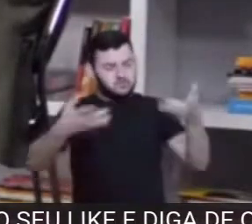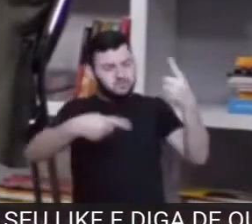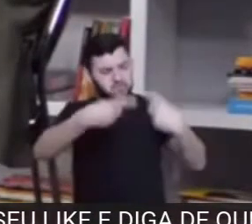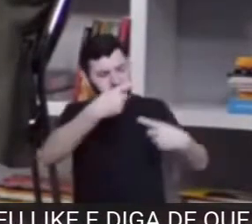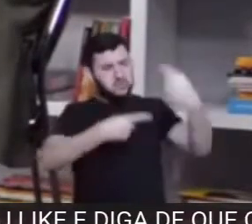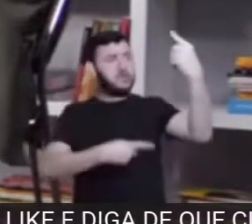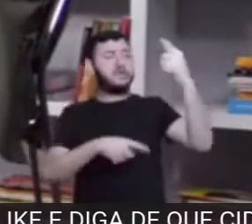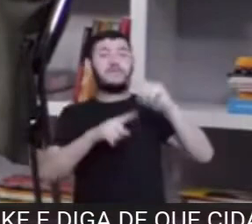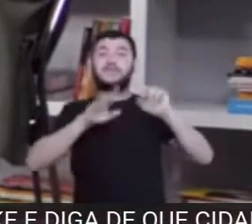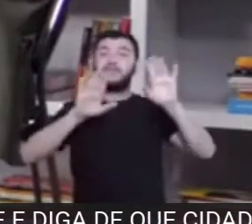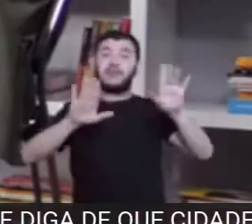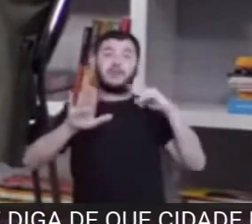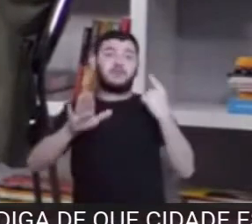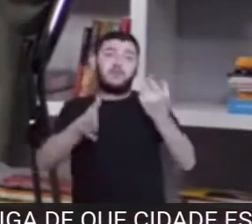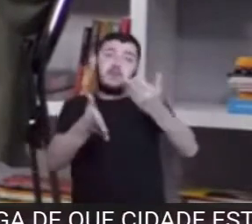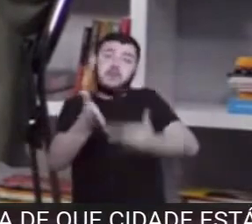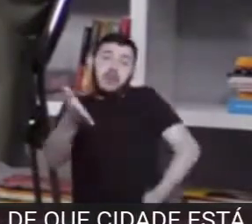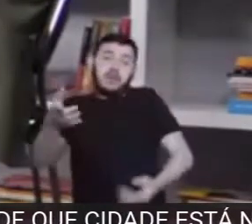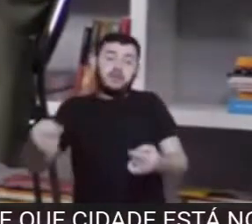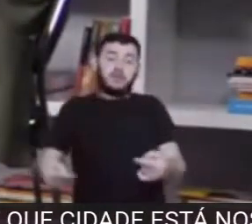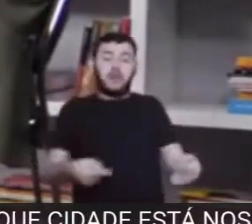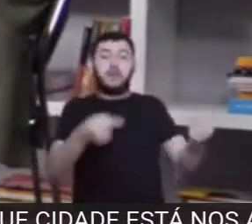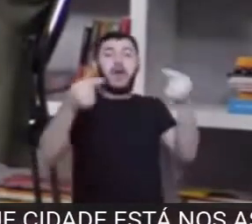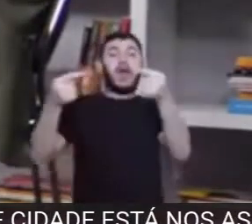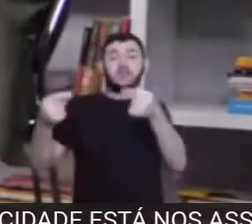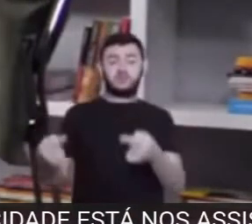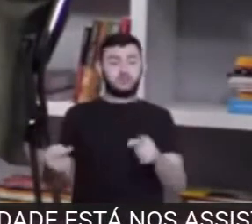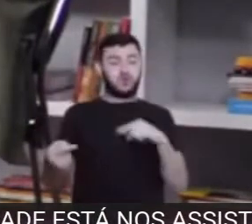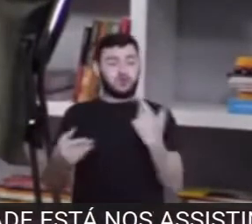debate. Por quê? Perdemos o debate